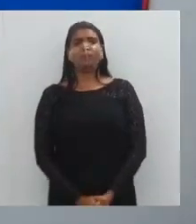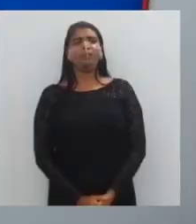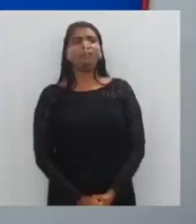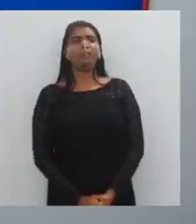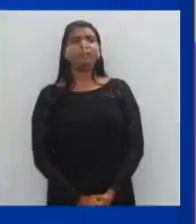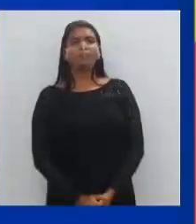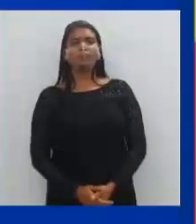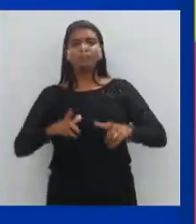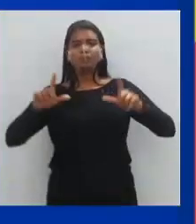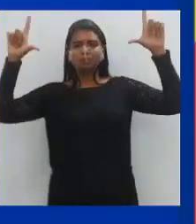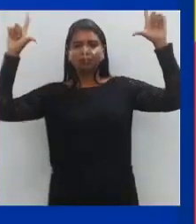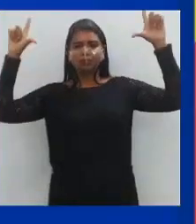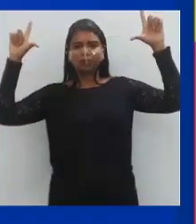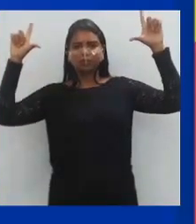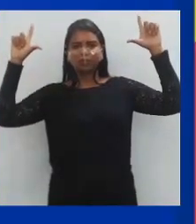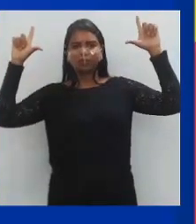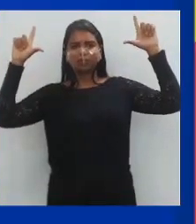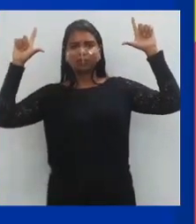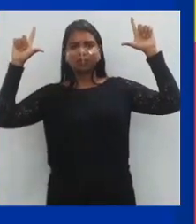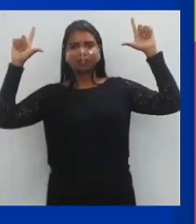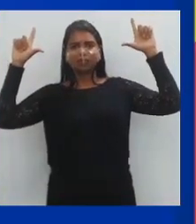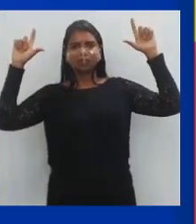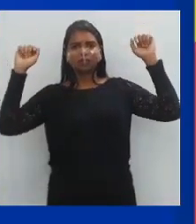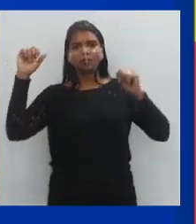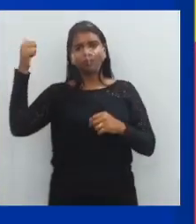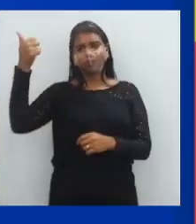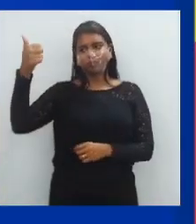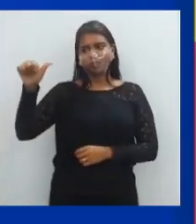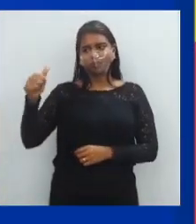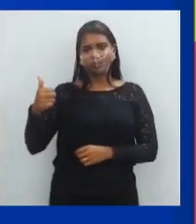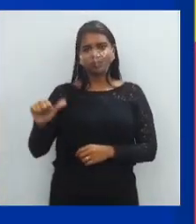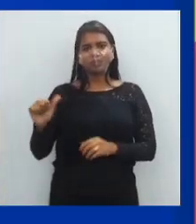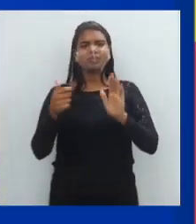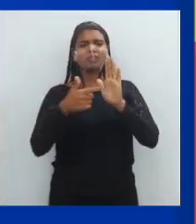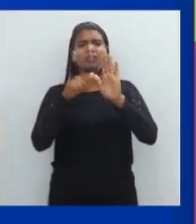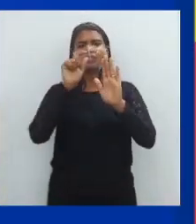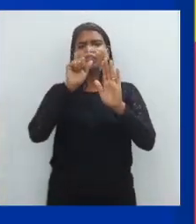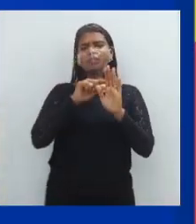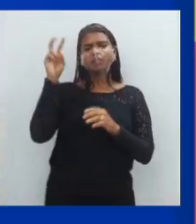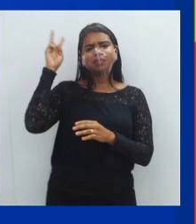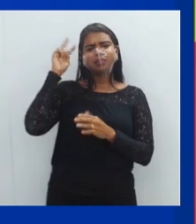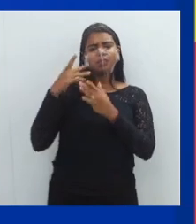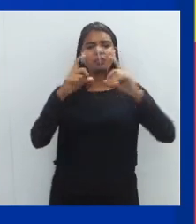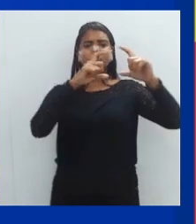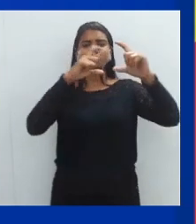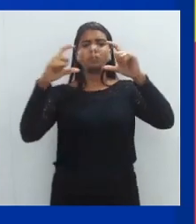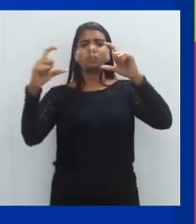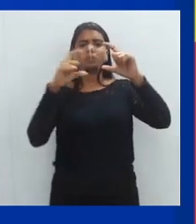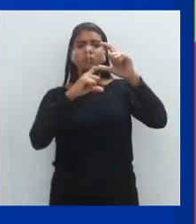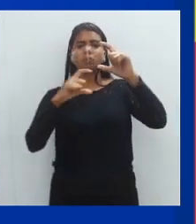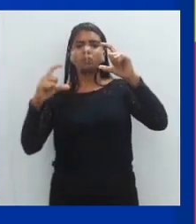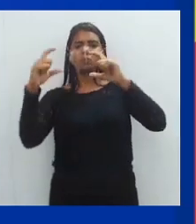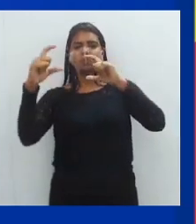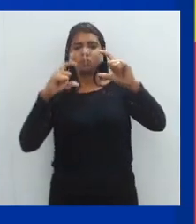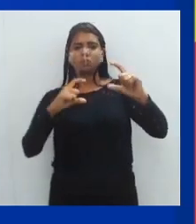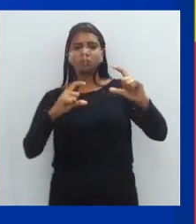Corta para o slide. Análise de charges, cartoons e histórias em